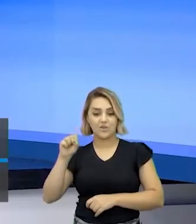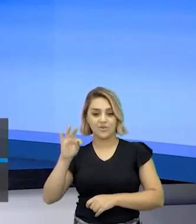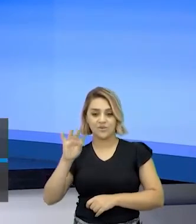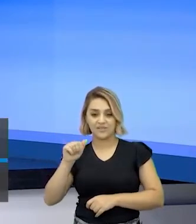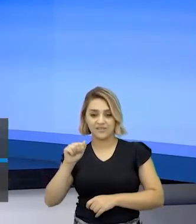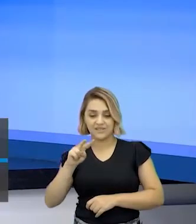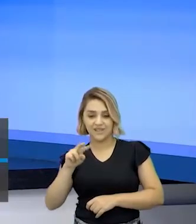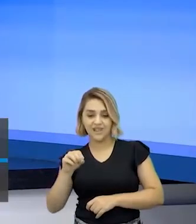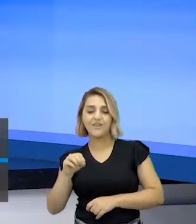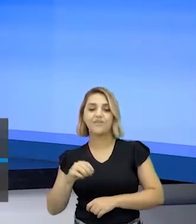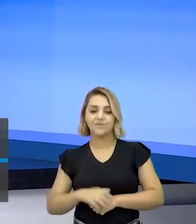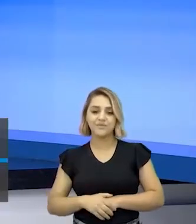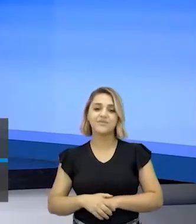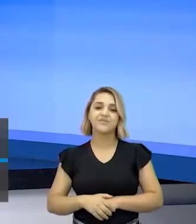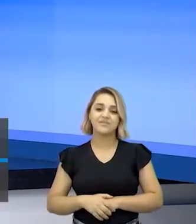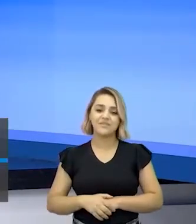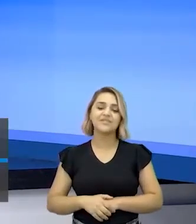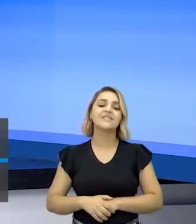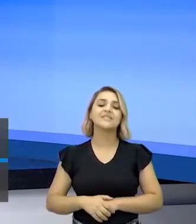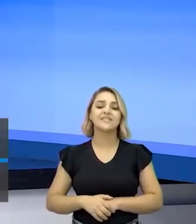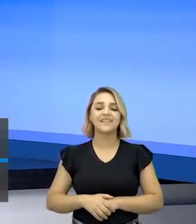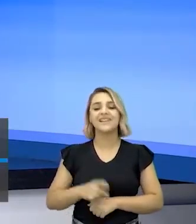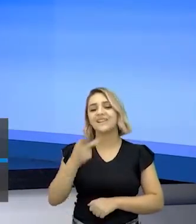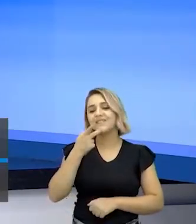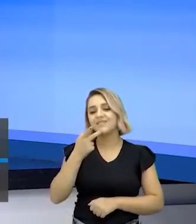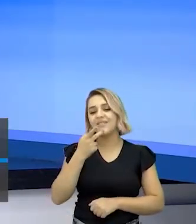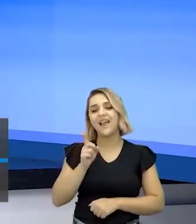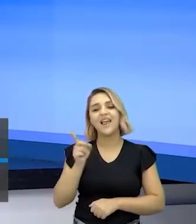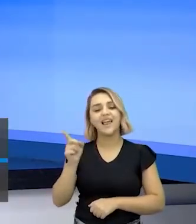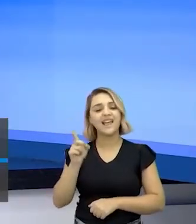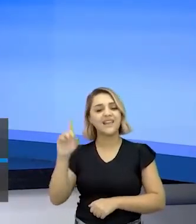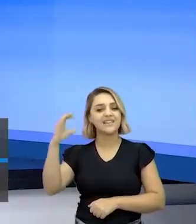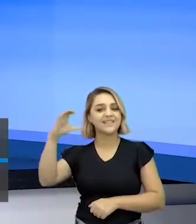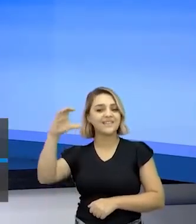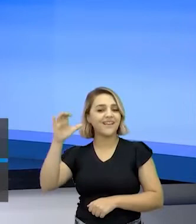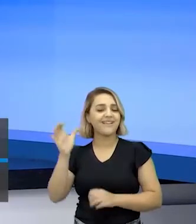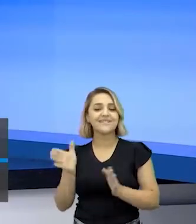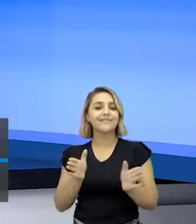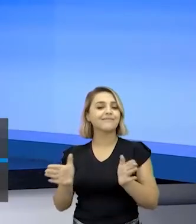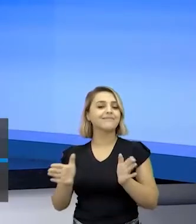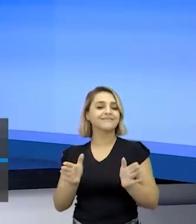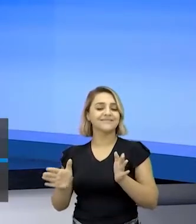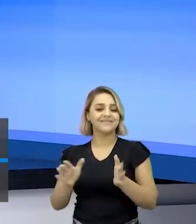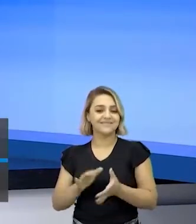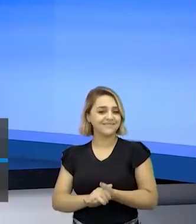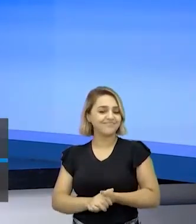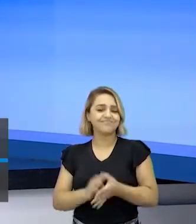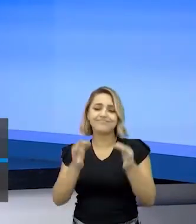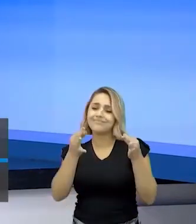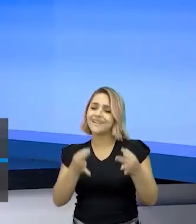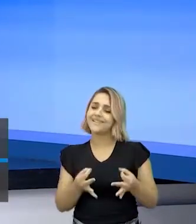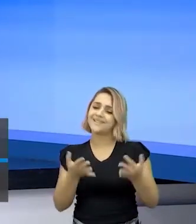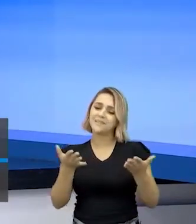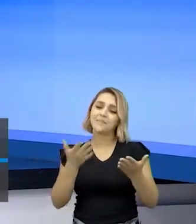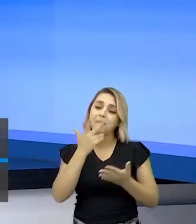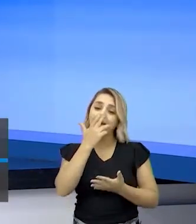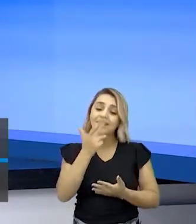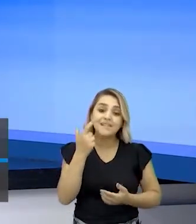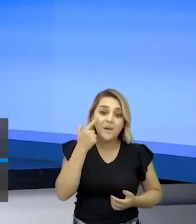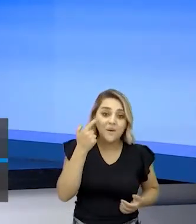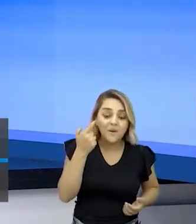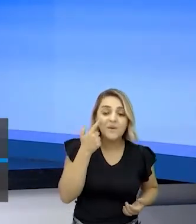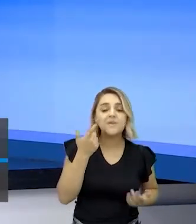qualquer aula eu falo isso, né? Sim. Eu repito que ele é o doutor da ciência acessível. É exatamente isso. Olha a facilidade